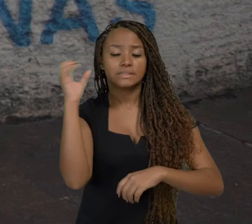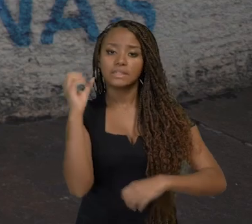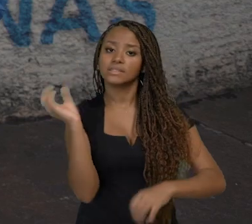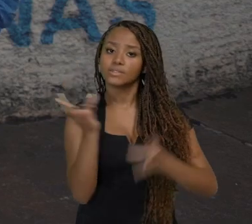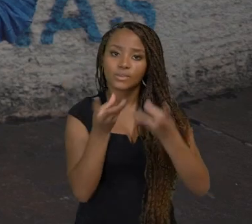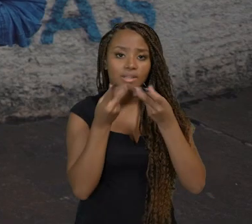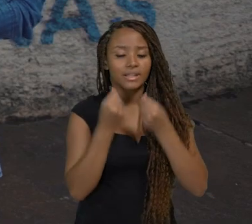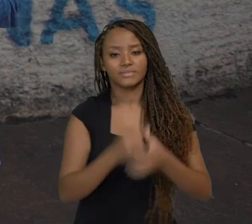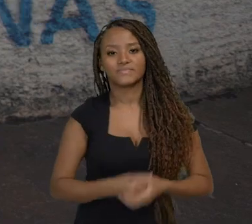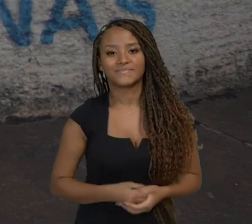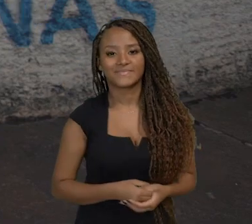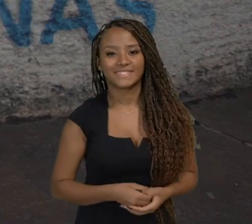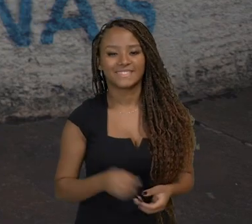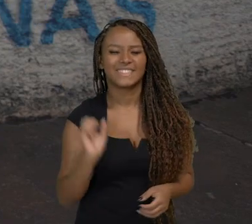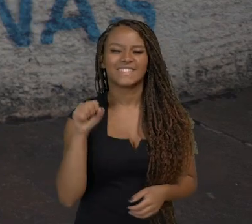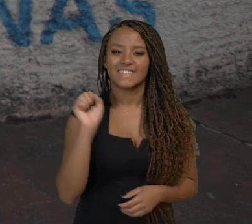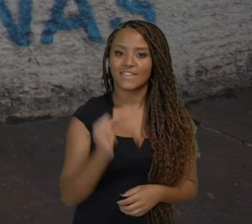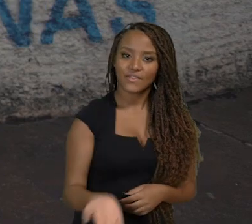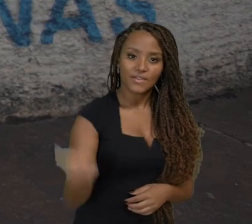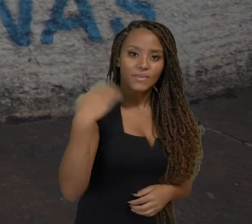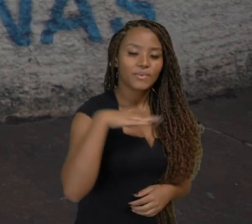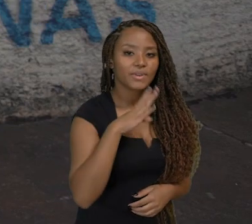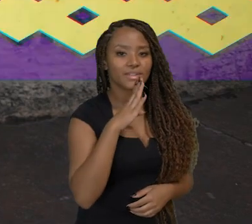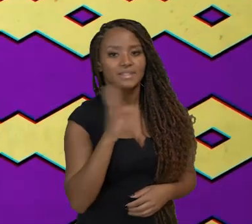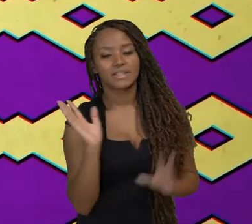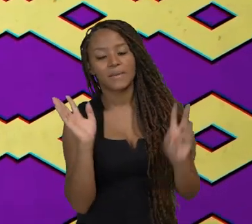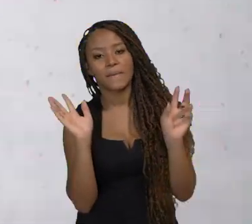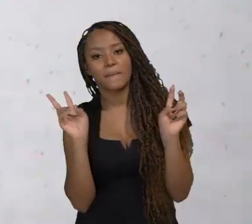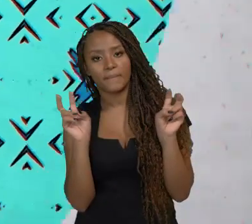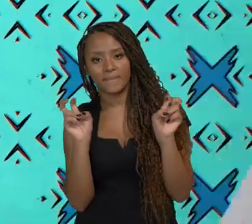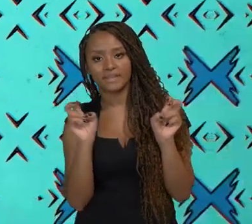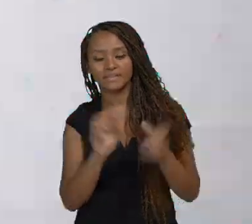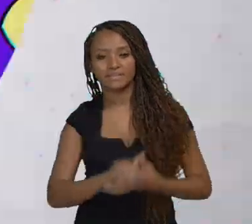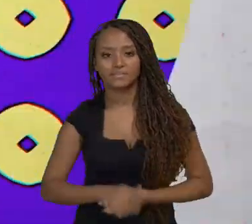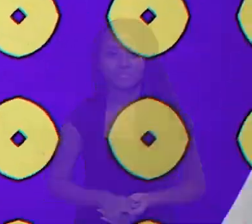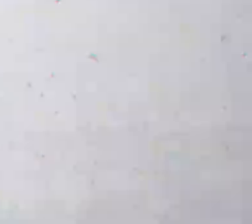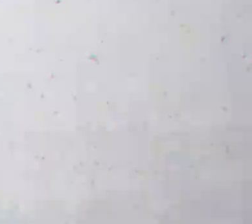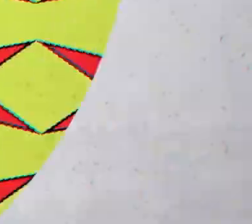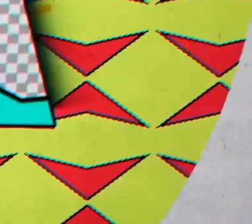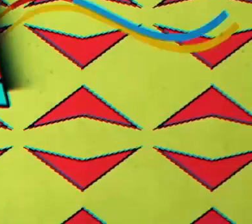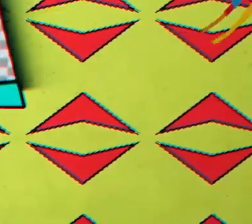é isso aí. Bora conhecer um pouco mais dessa unidade aqui.